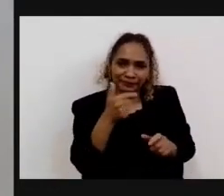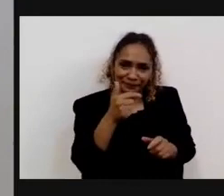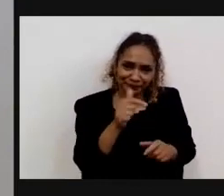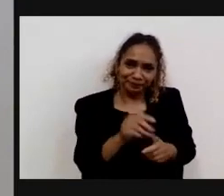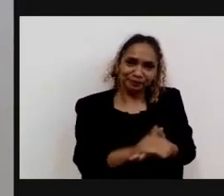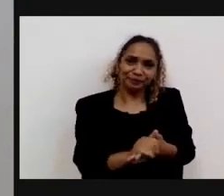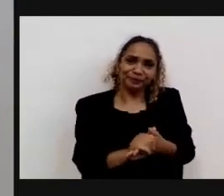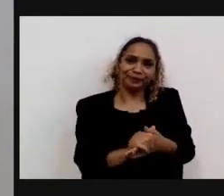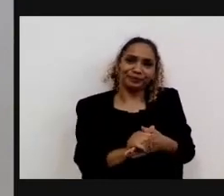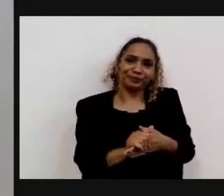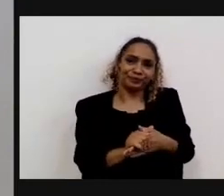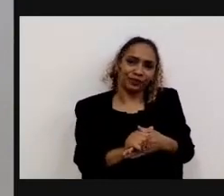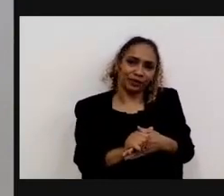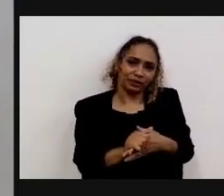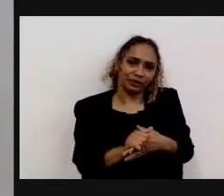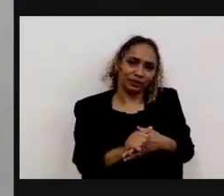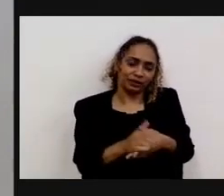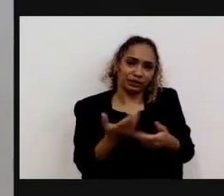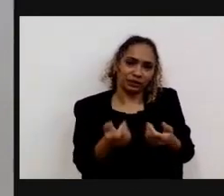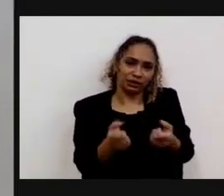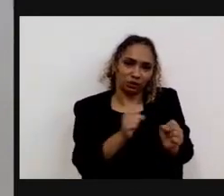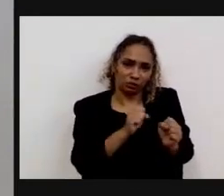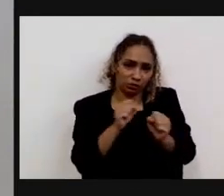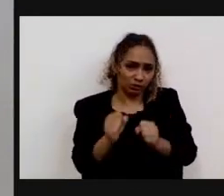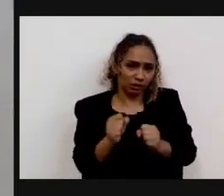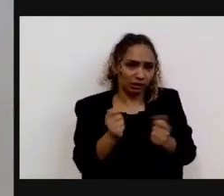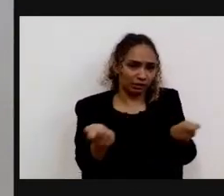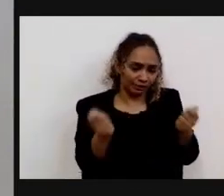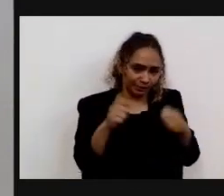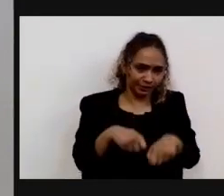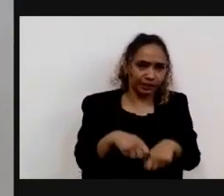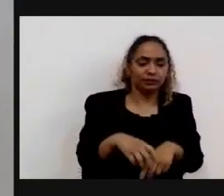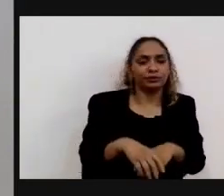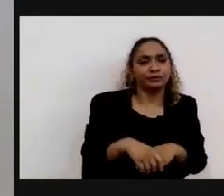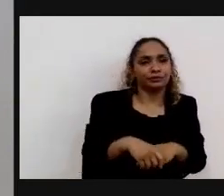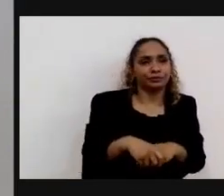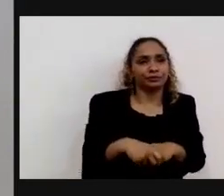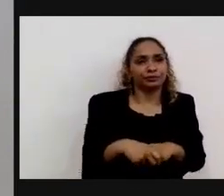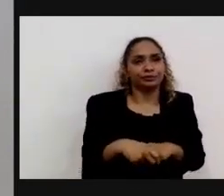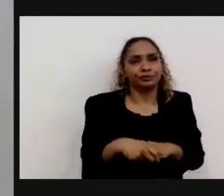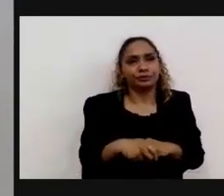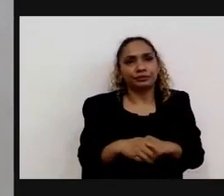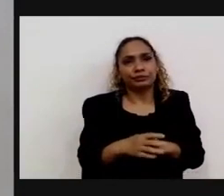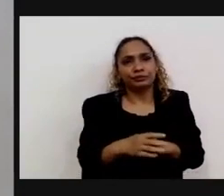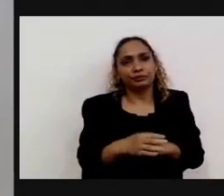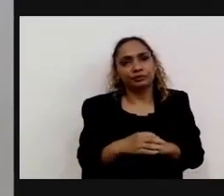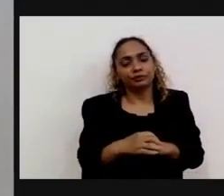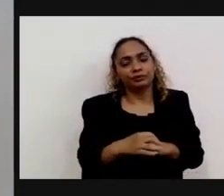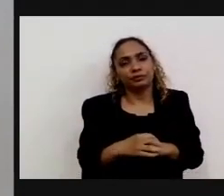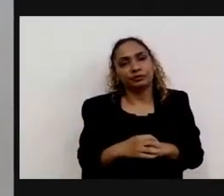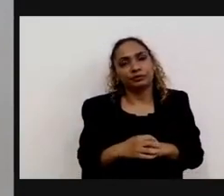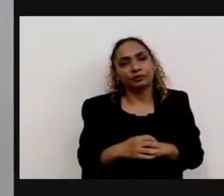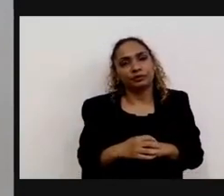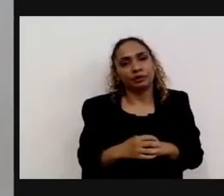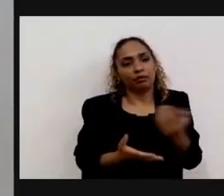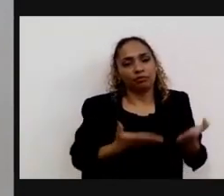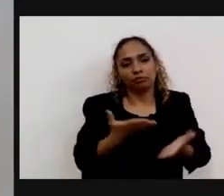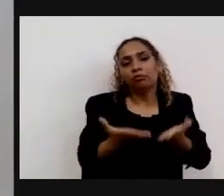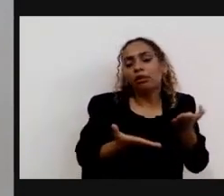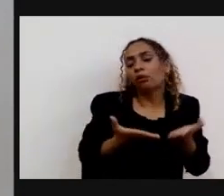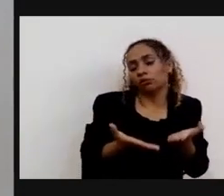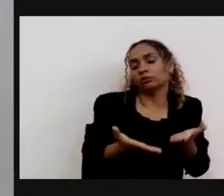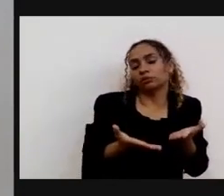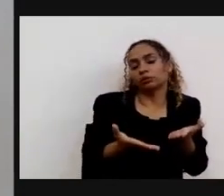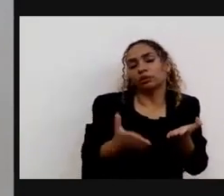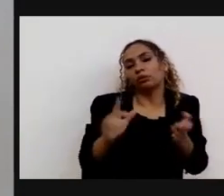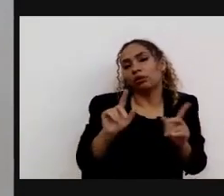ali o poder a competência para para lidar com isso então esse é um